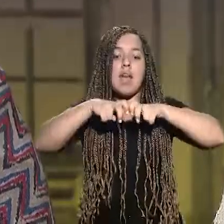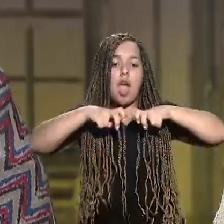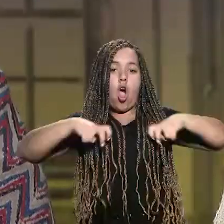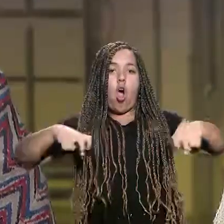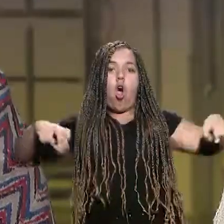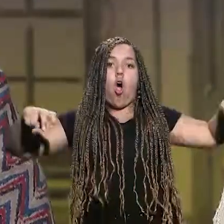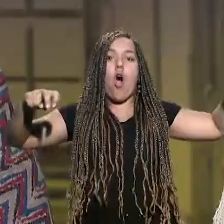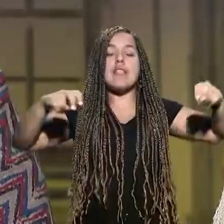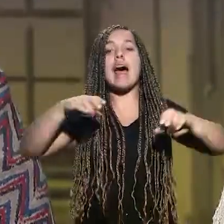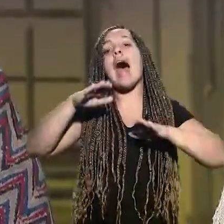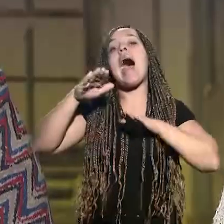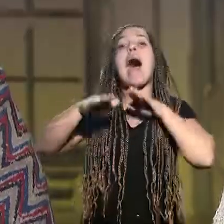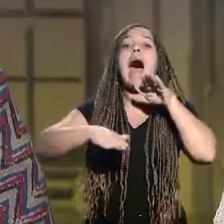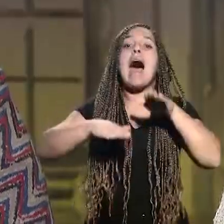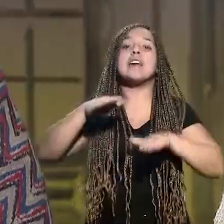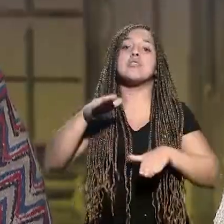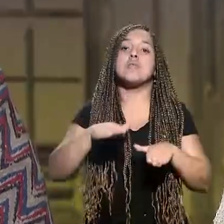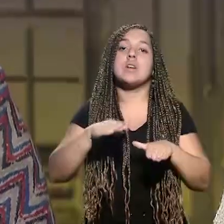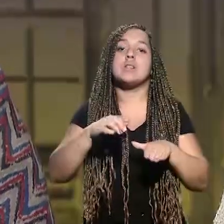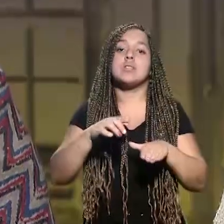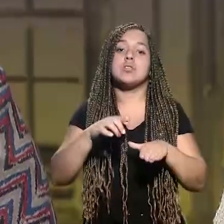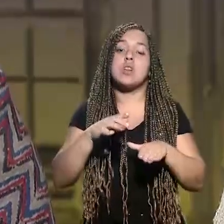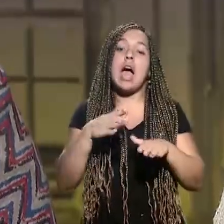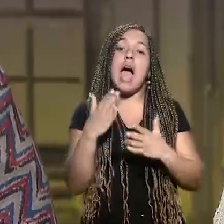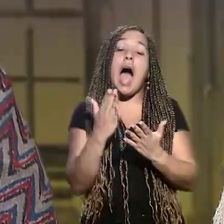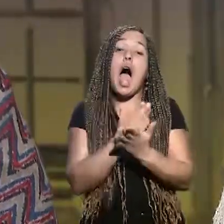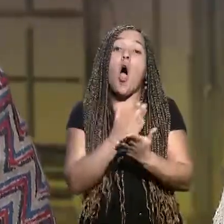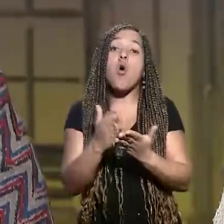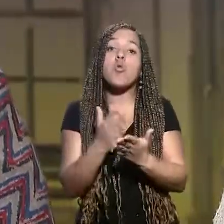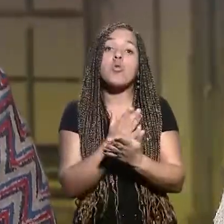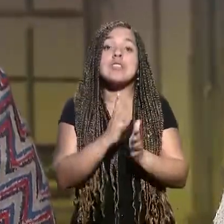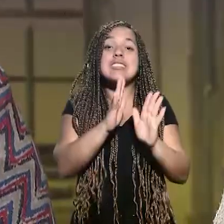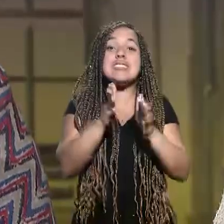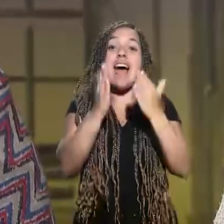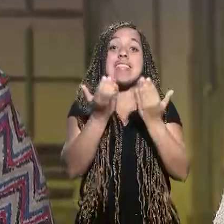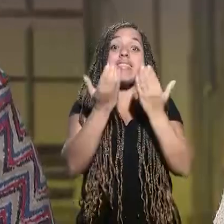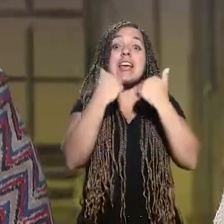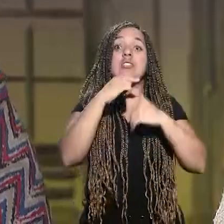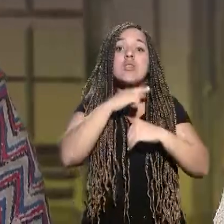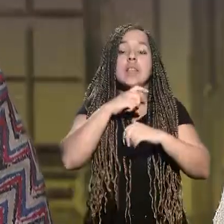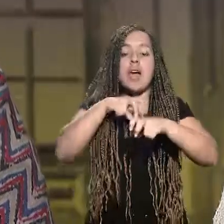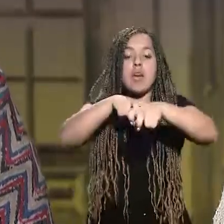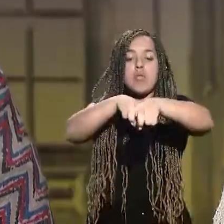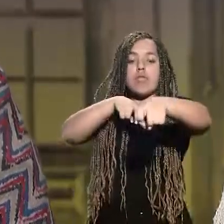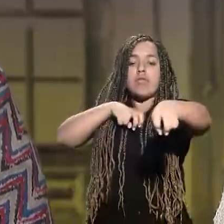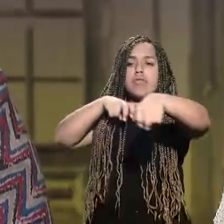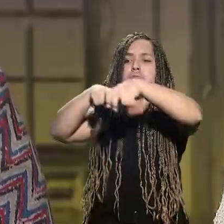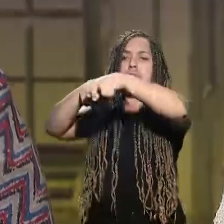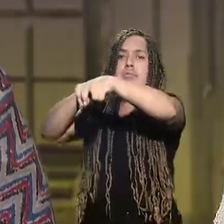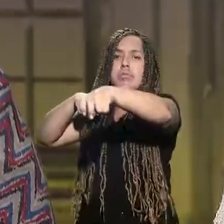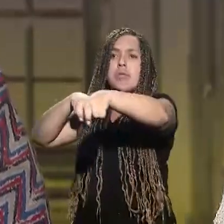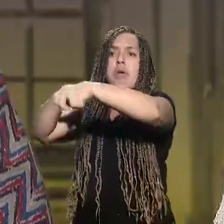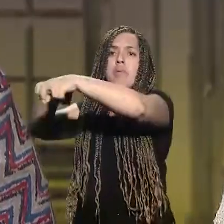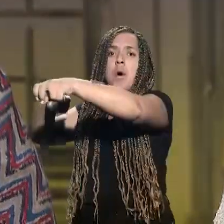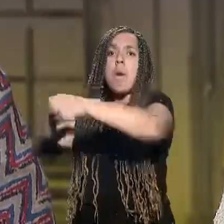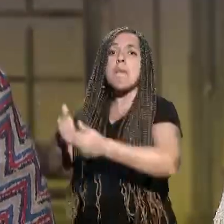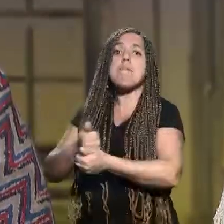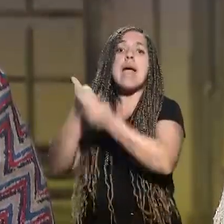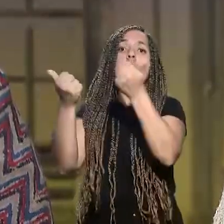sendo doutrinados para achar que é um atrás do outro, que a roda é um problema, e acha que isso